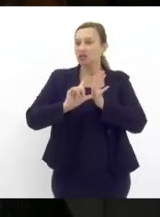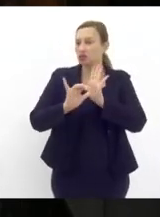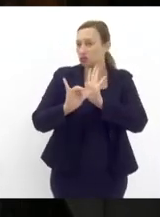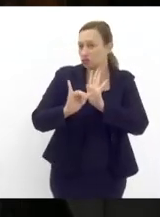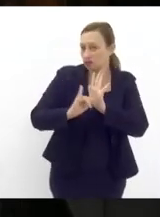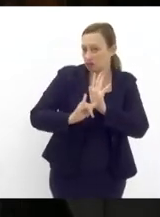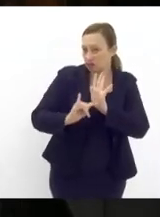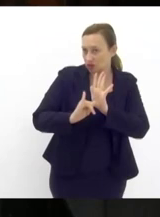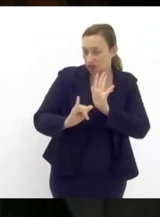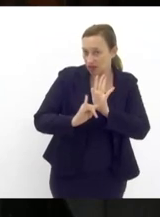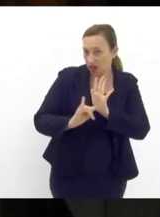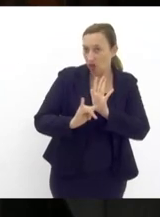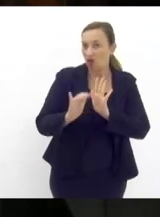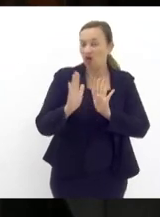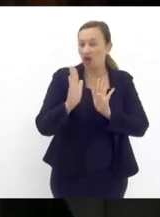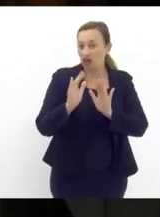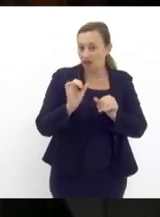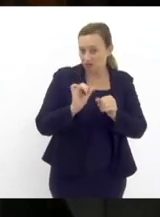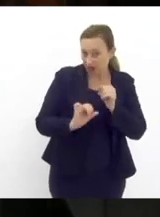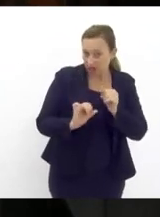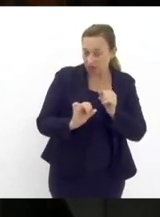foi feito não